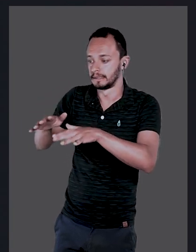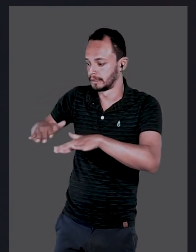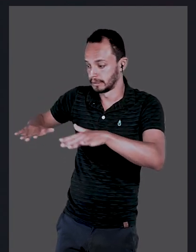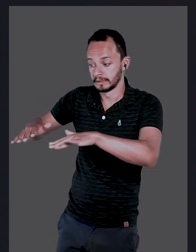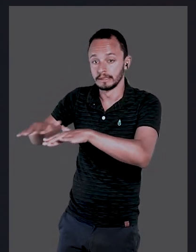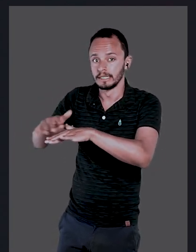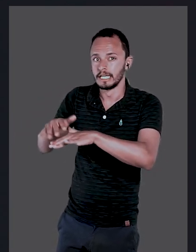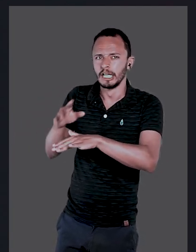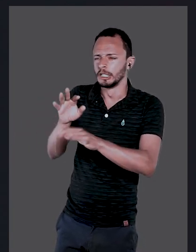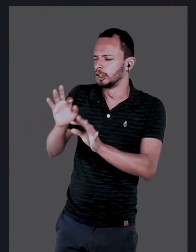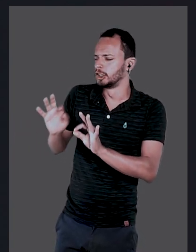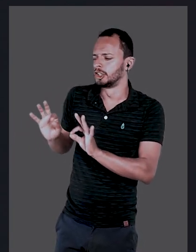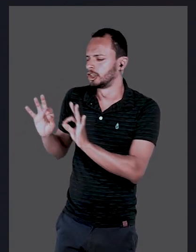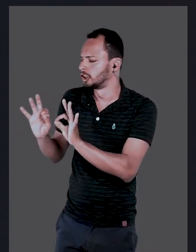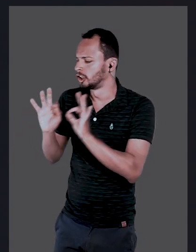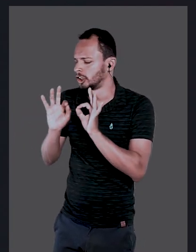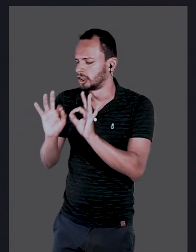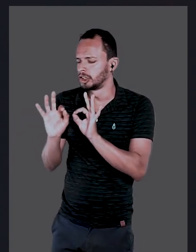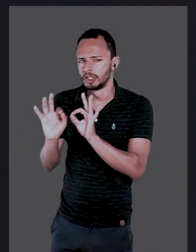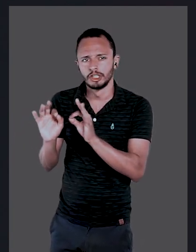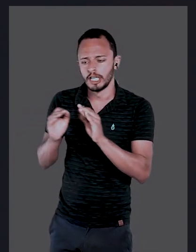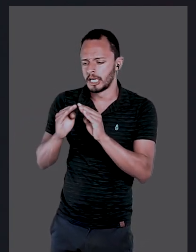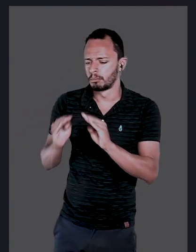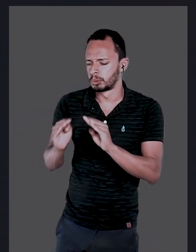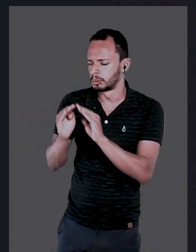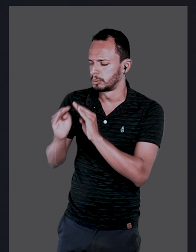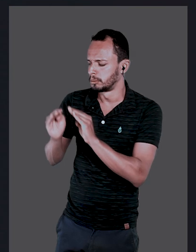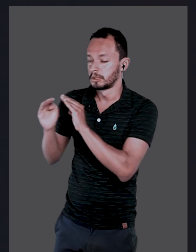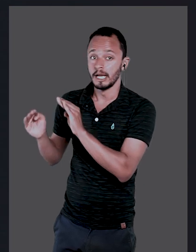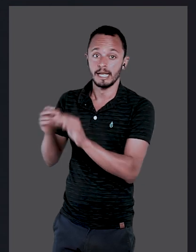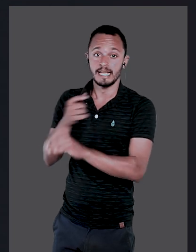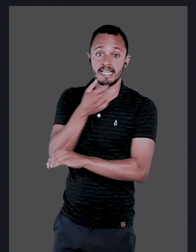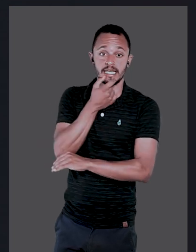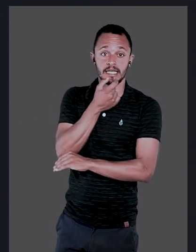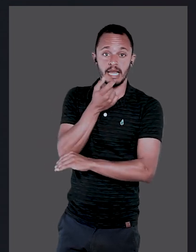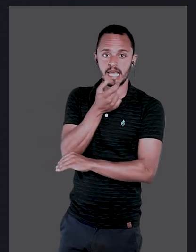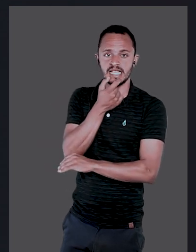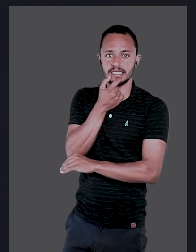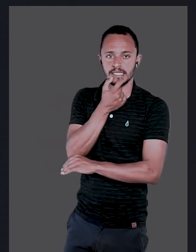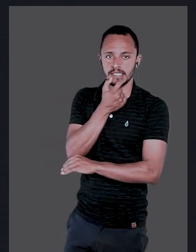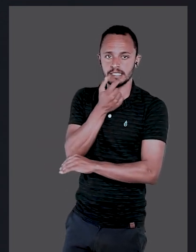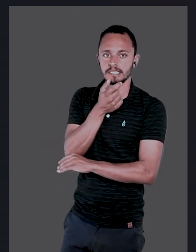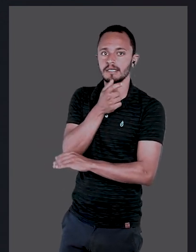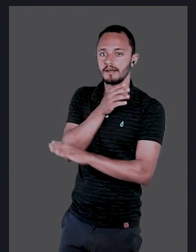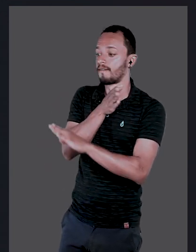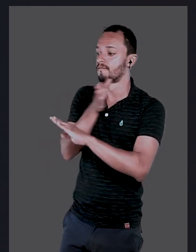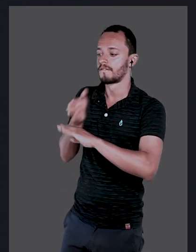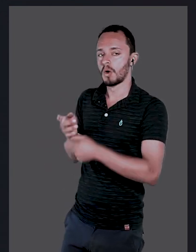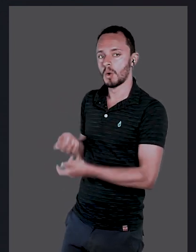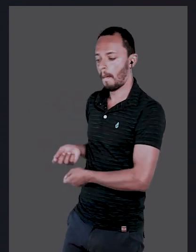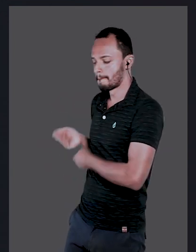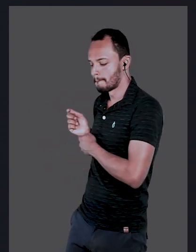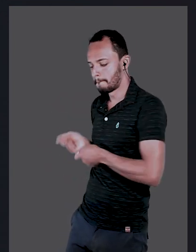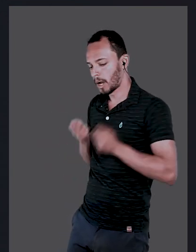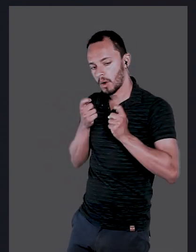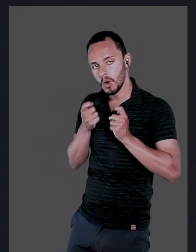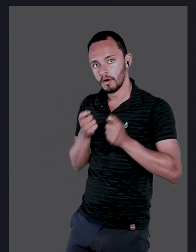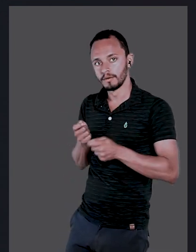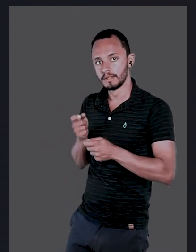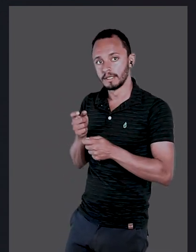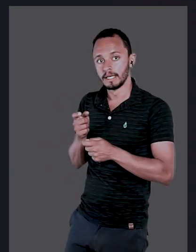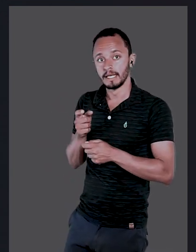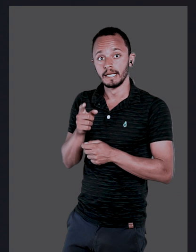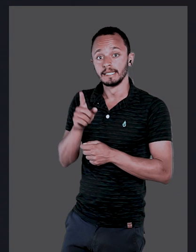praia, digamos assim, do país, onde tudo virou resort e hotel, e não sei, onde os ingleses vão jogar